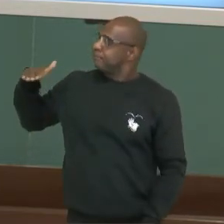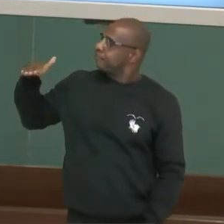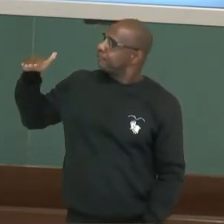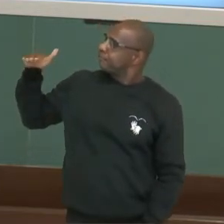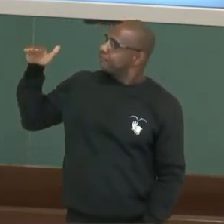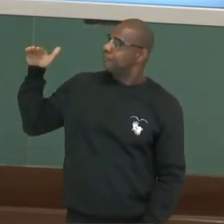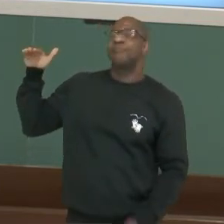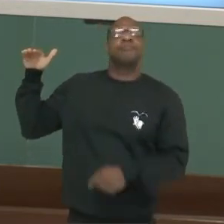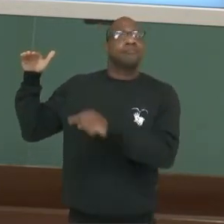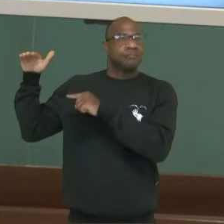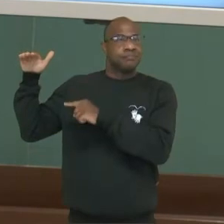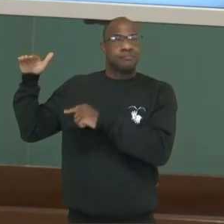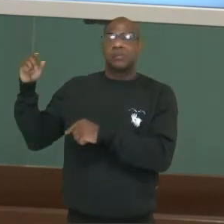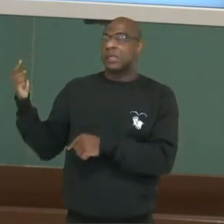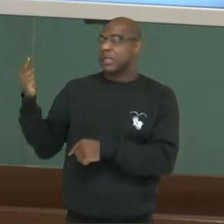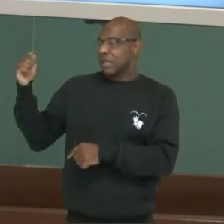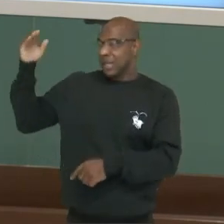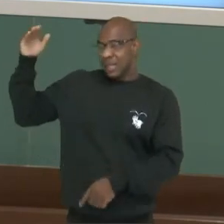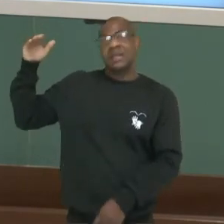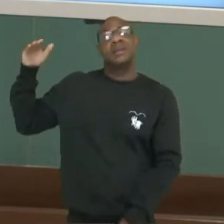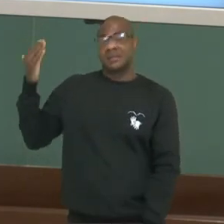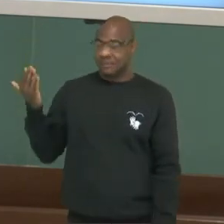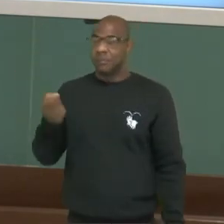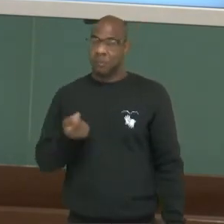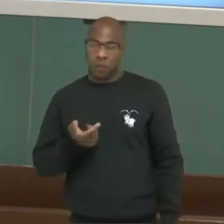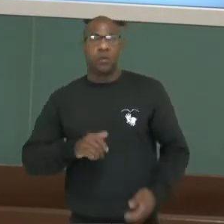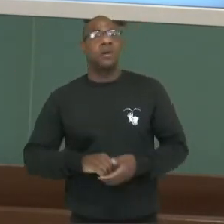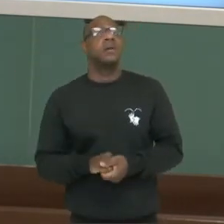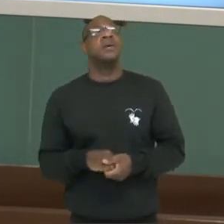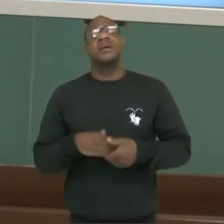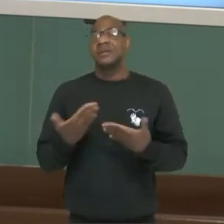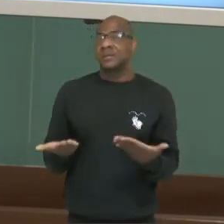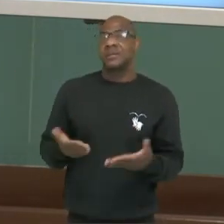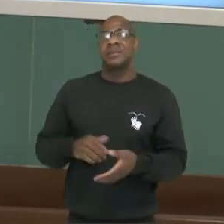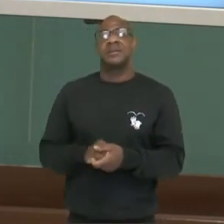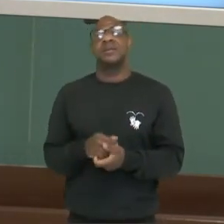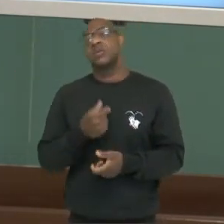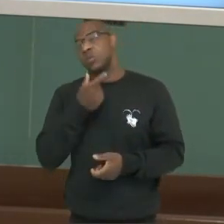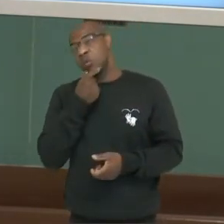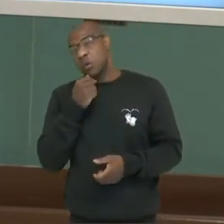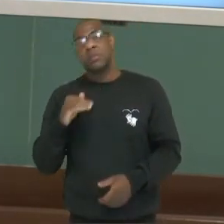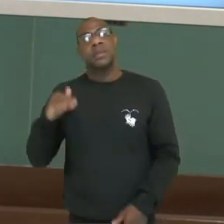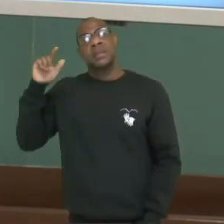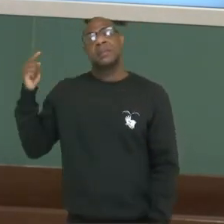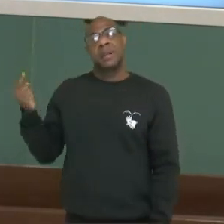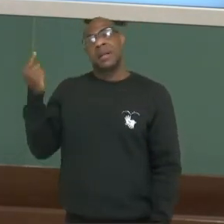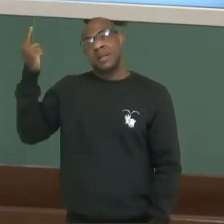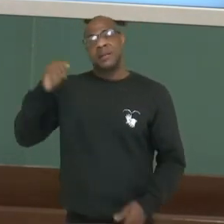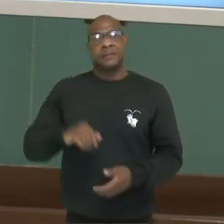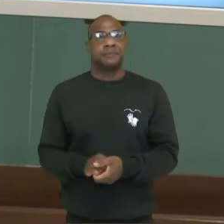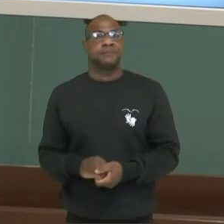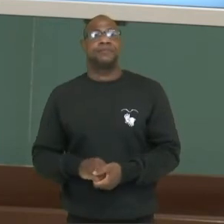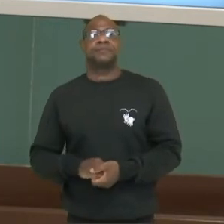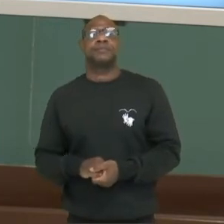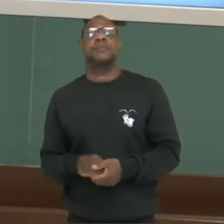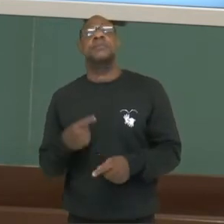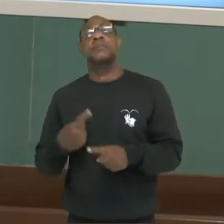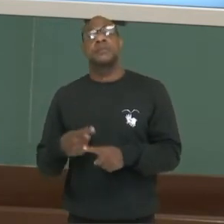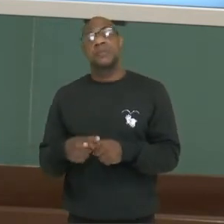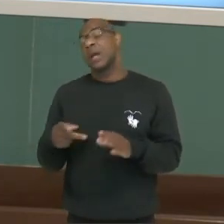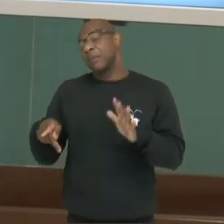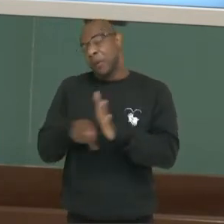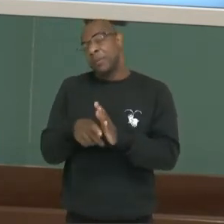perceptível que eles crescem bastante. Então, os homens tendem a ser mais altos que as mulheres. Por quê? Porque é